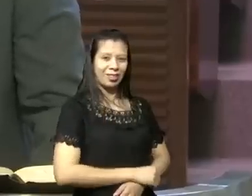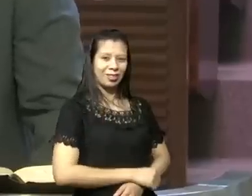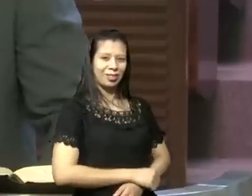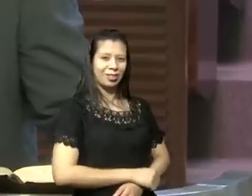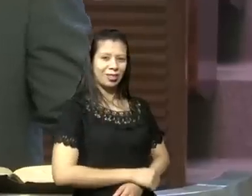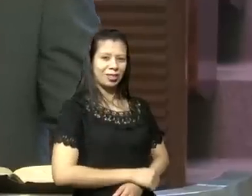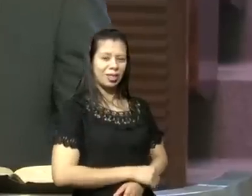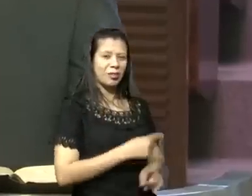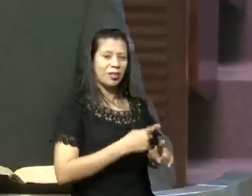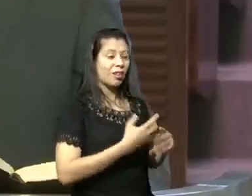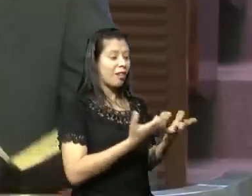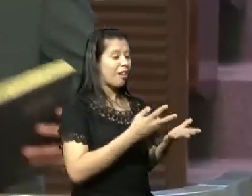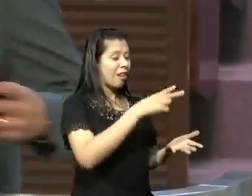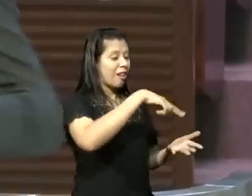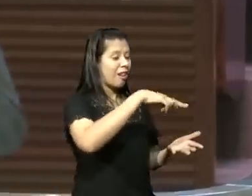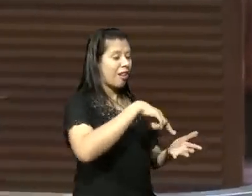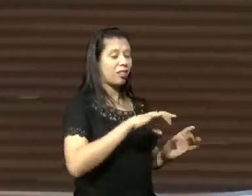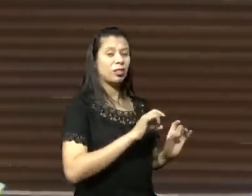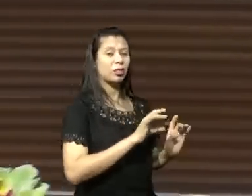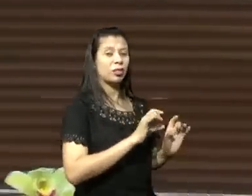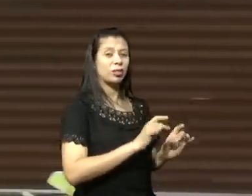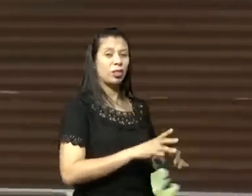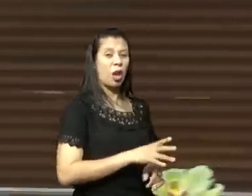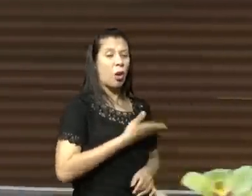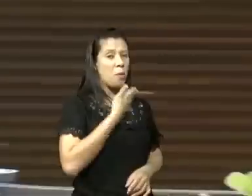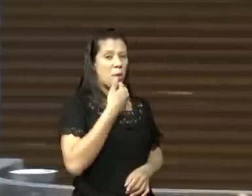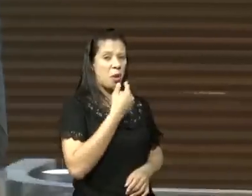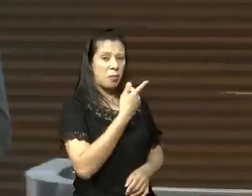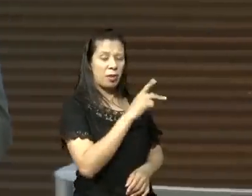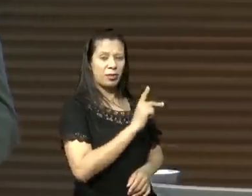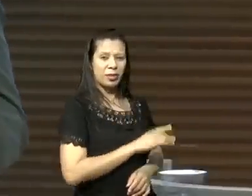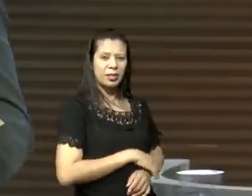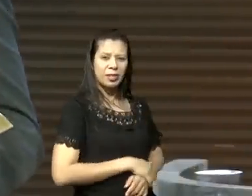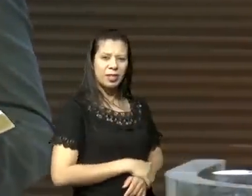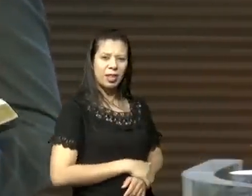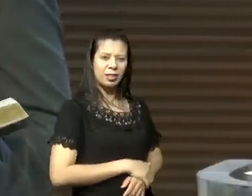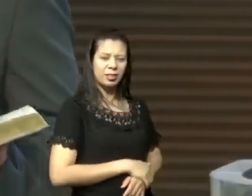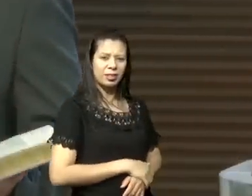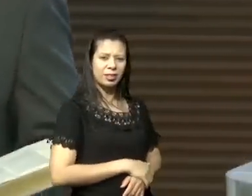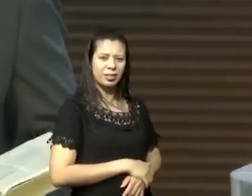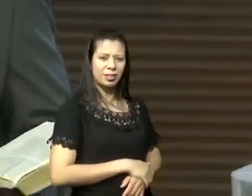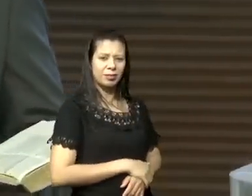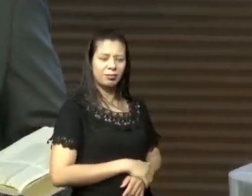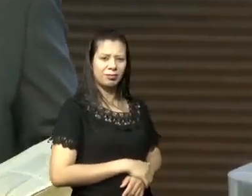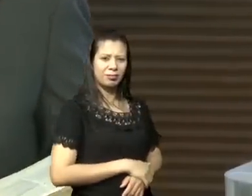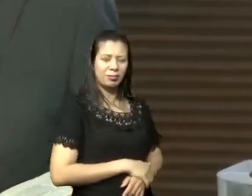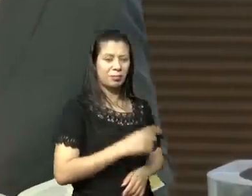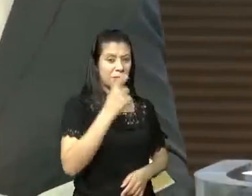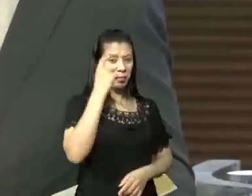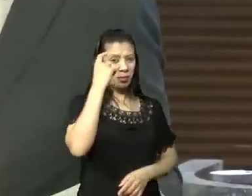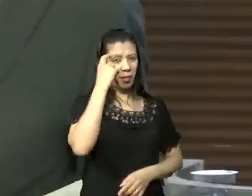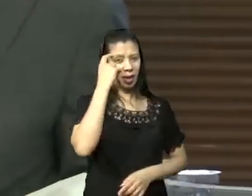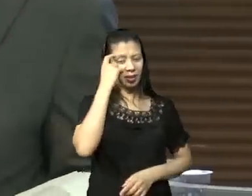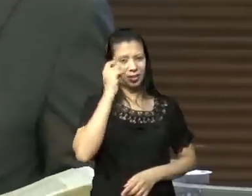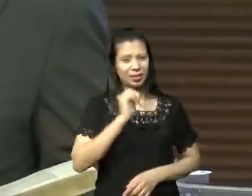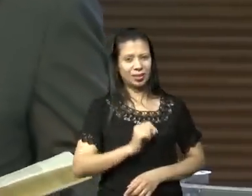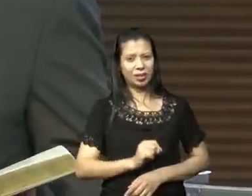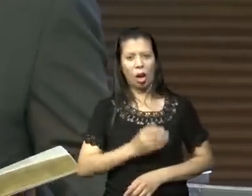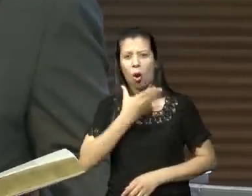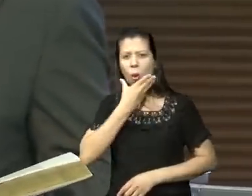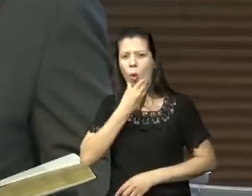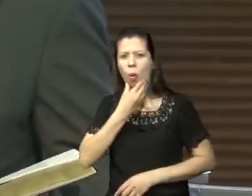Se Jesus tivesse aqui hoje de manhã ele diria para esse membro aí que eu atendi você é do diabo uau